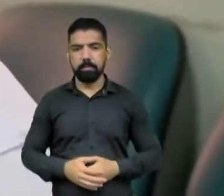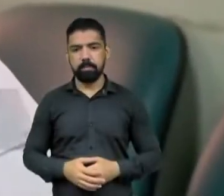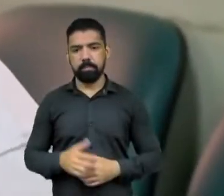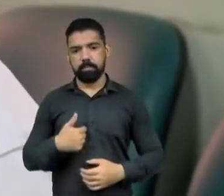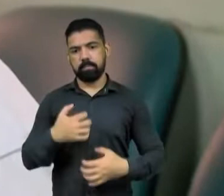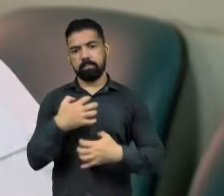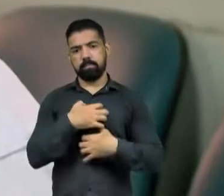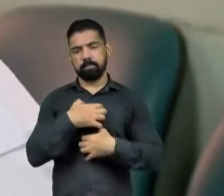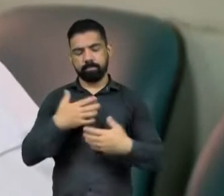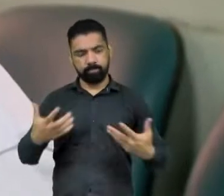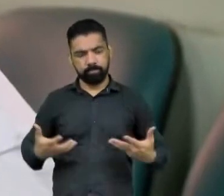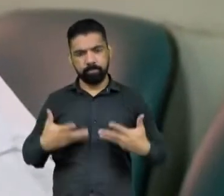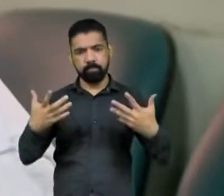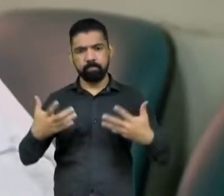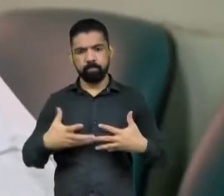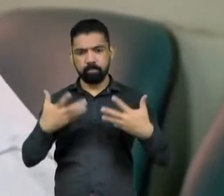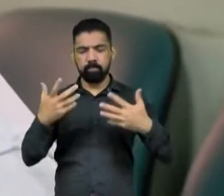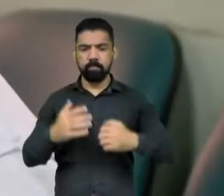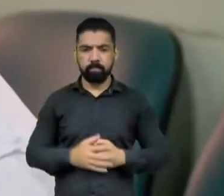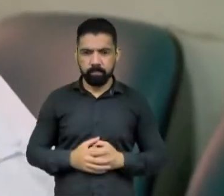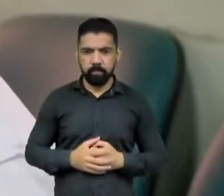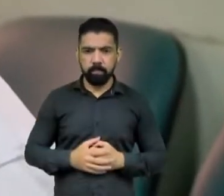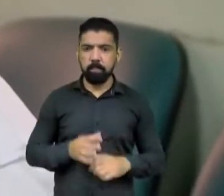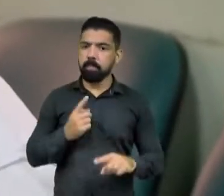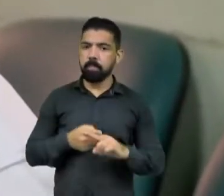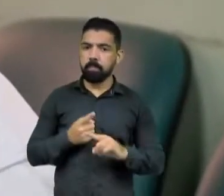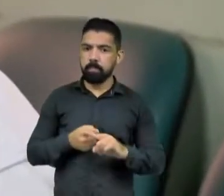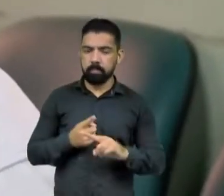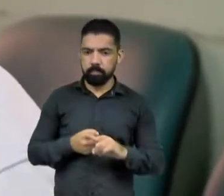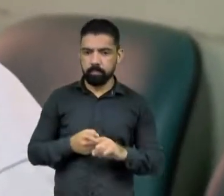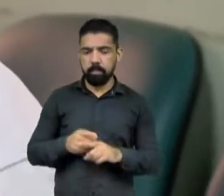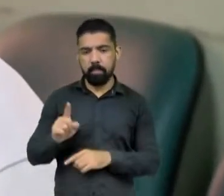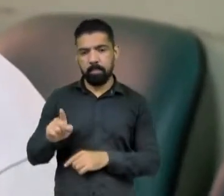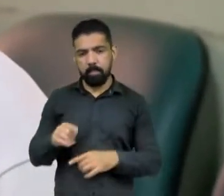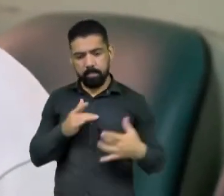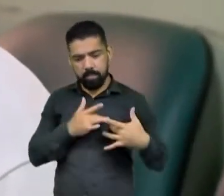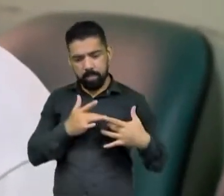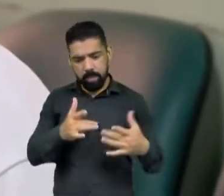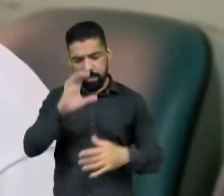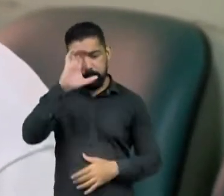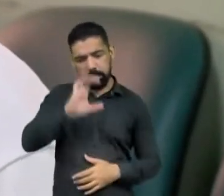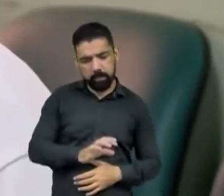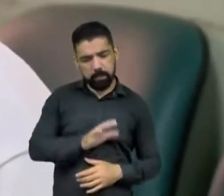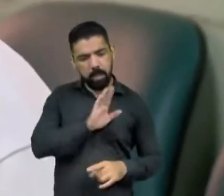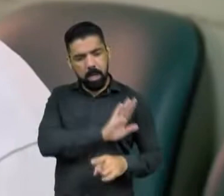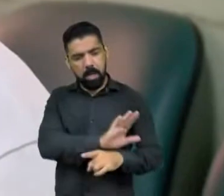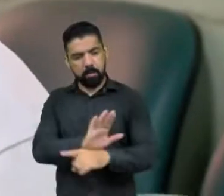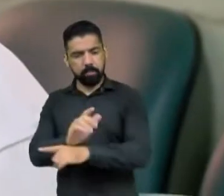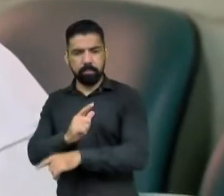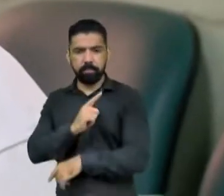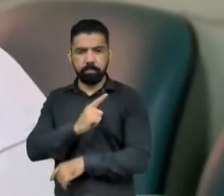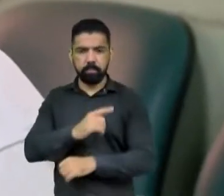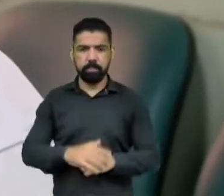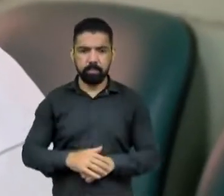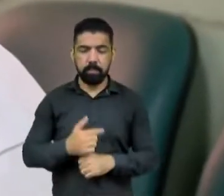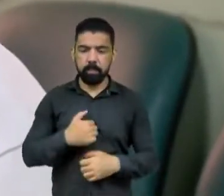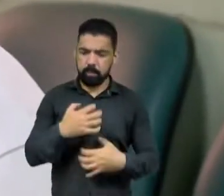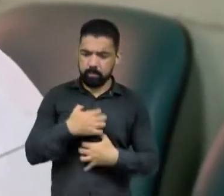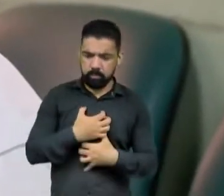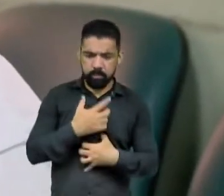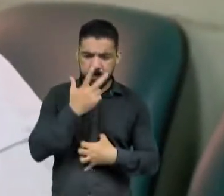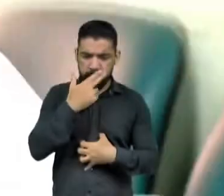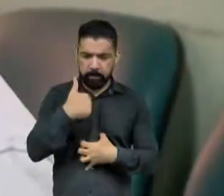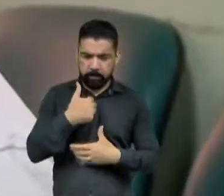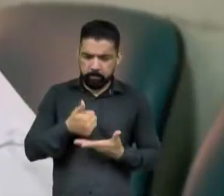né? Porque sinal, é um ato de cidadania também. E eu me sinto que estou fazendo algo